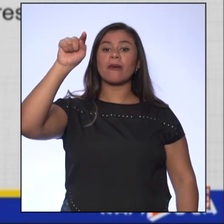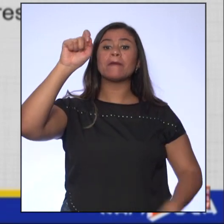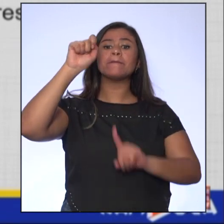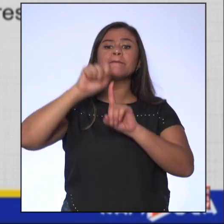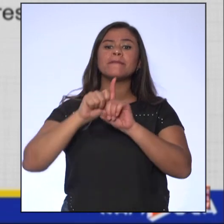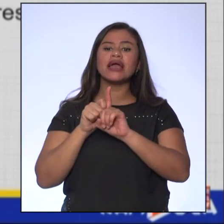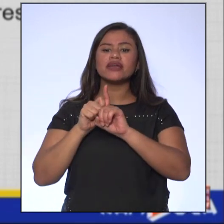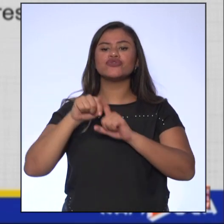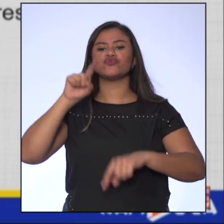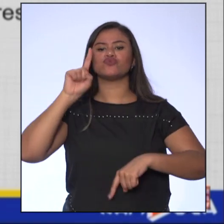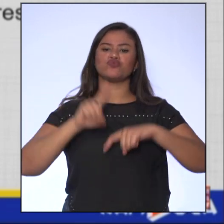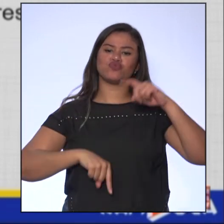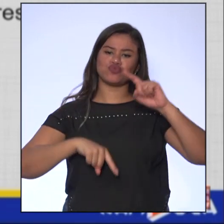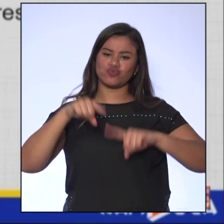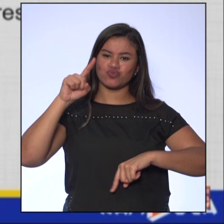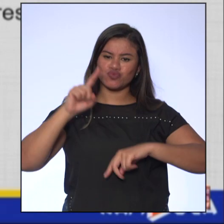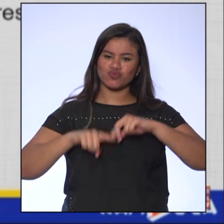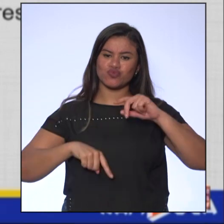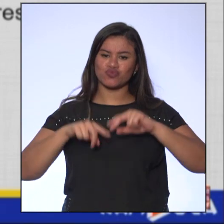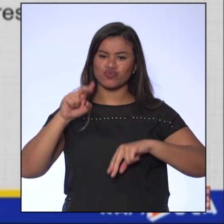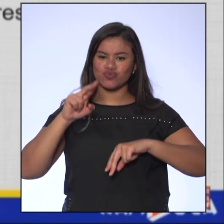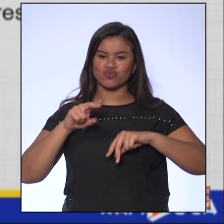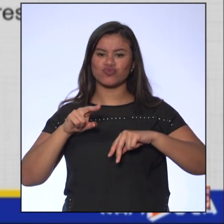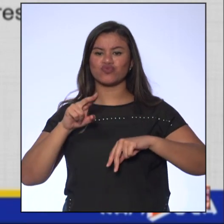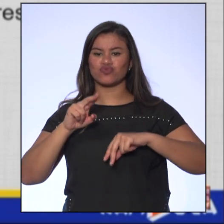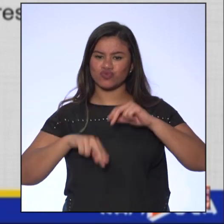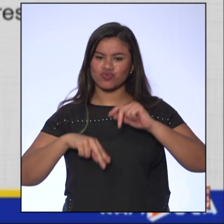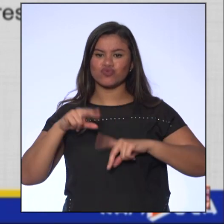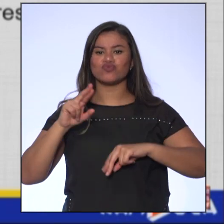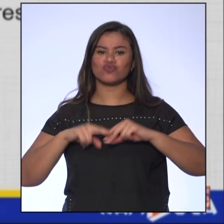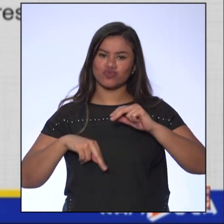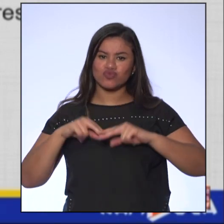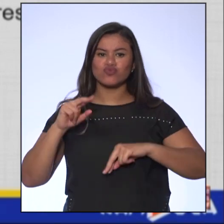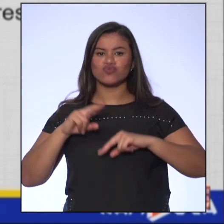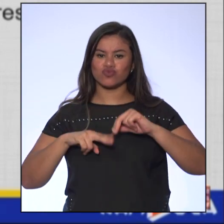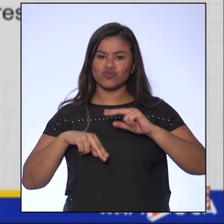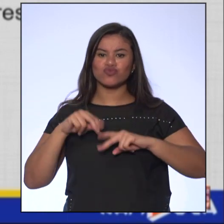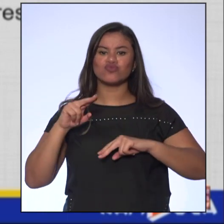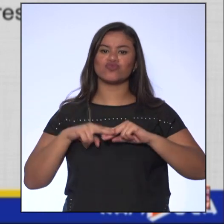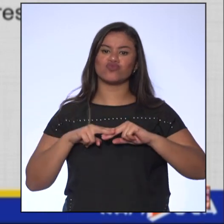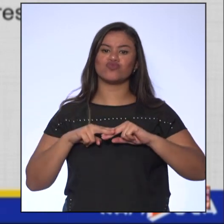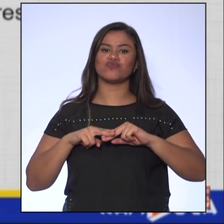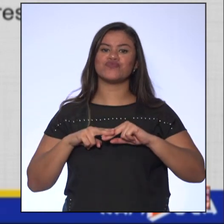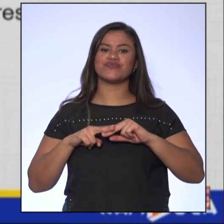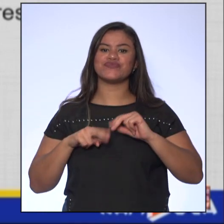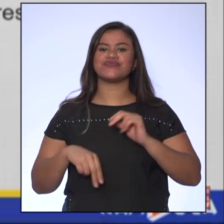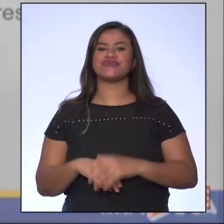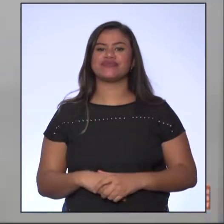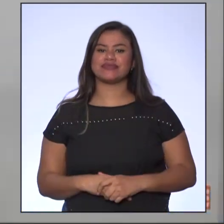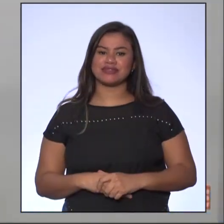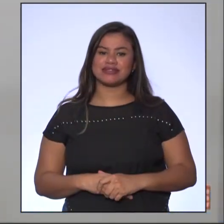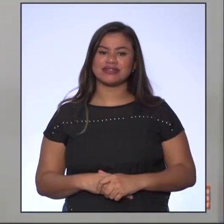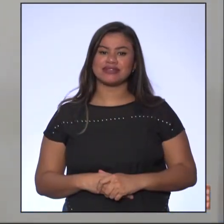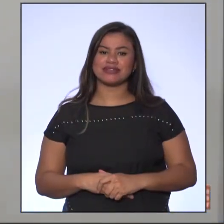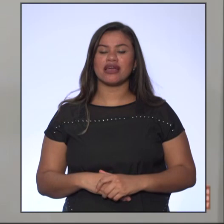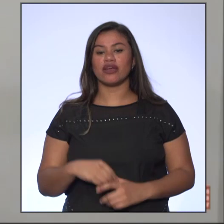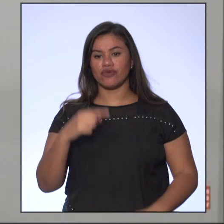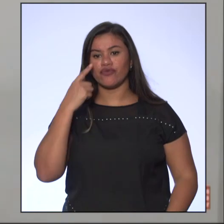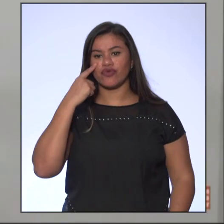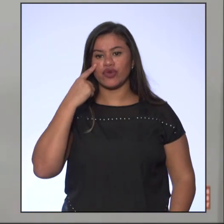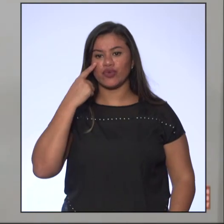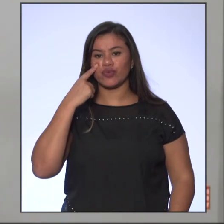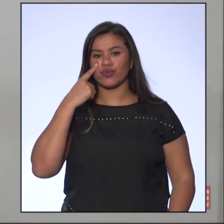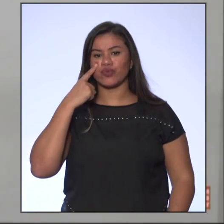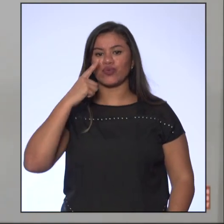de junho, onde tem um pico, o mês de junho tem um pico. Volta aqui para mim. Agora, você pode observar